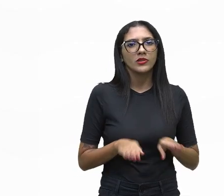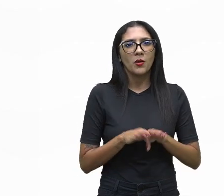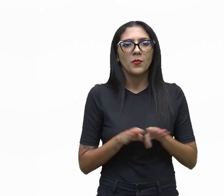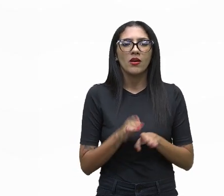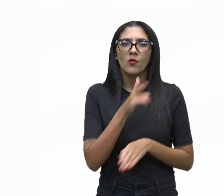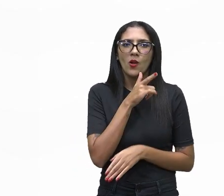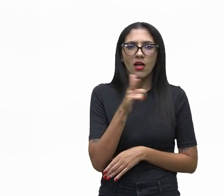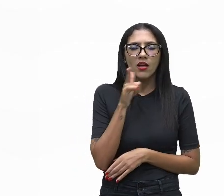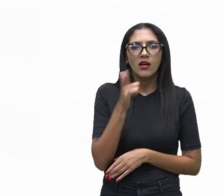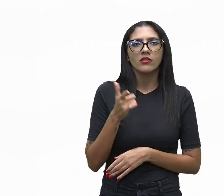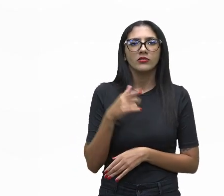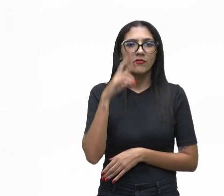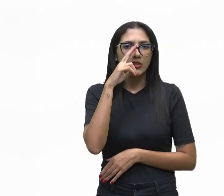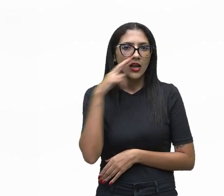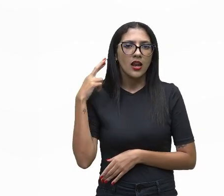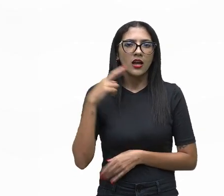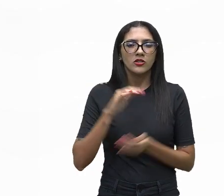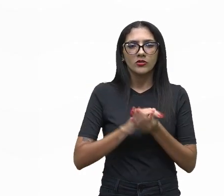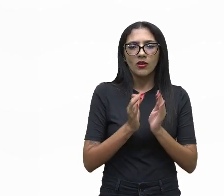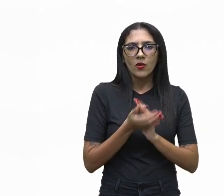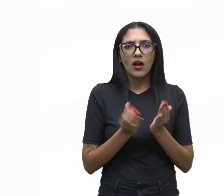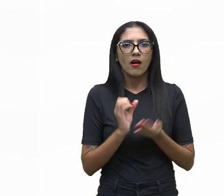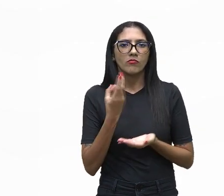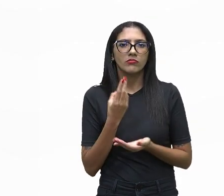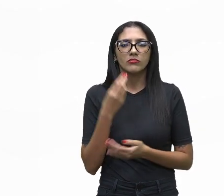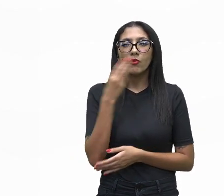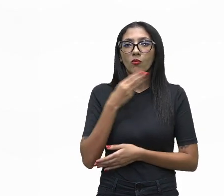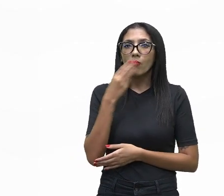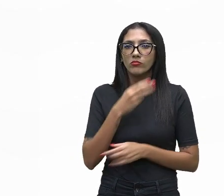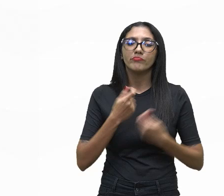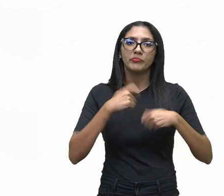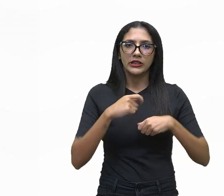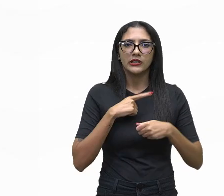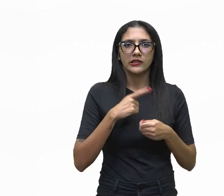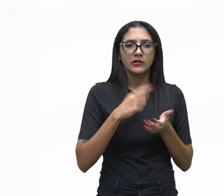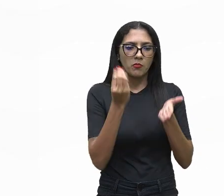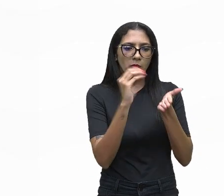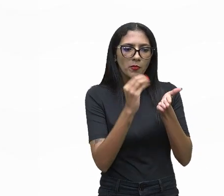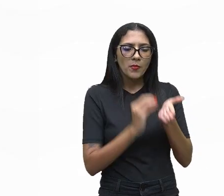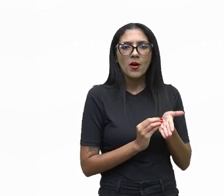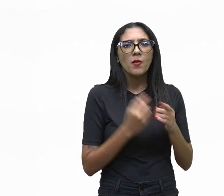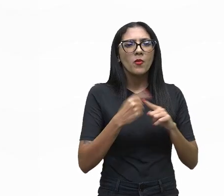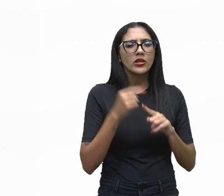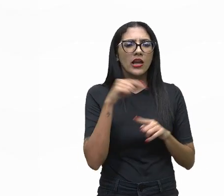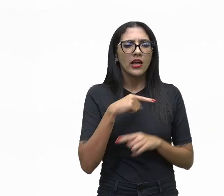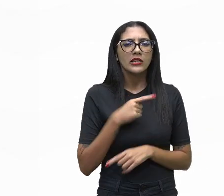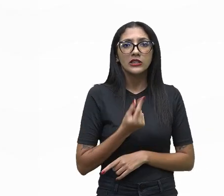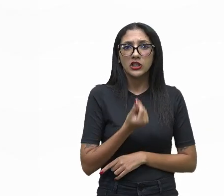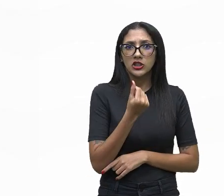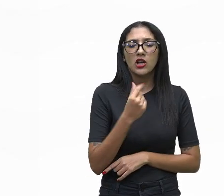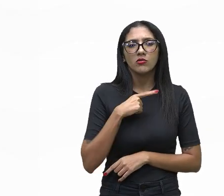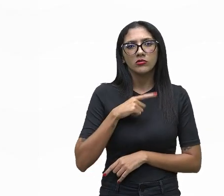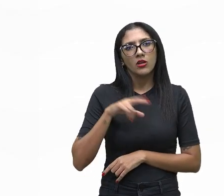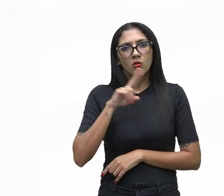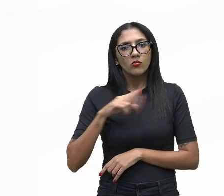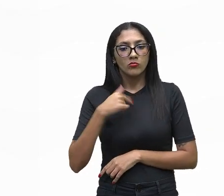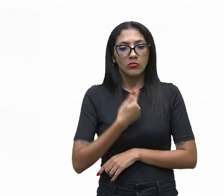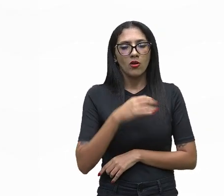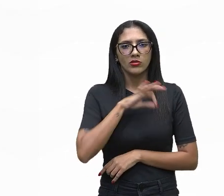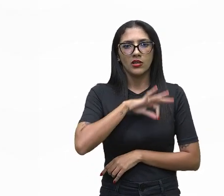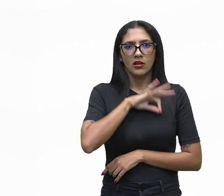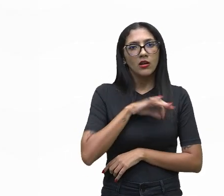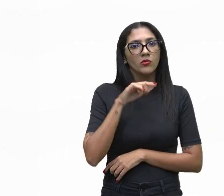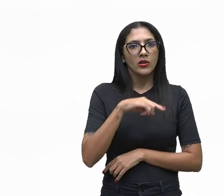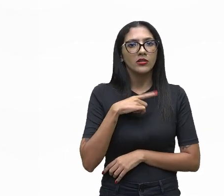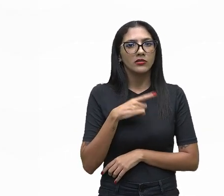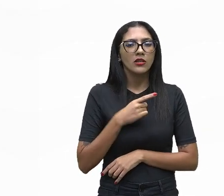um refrigerante, um salgado, um doce, você tem que anotar também. Porque aquele dinheiro ele saiu ali da sua receita e ele é